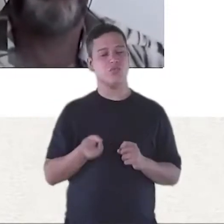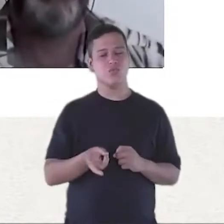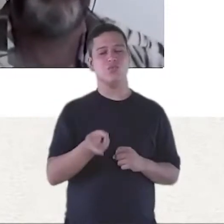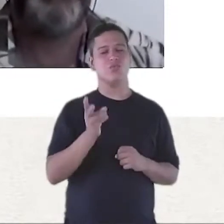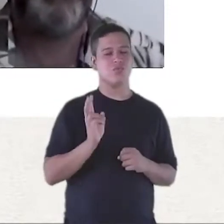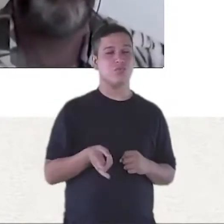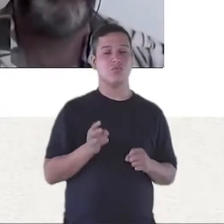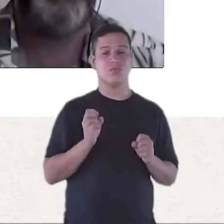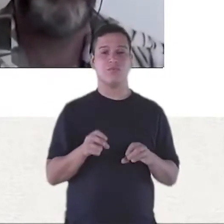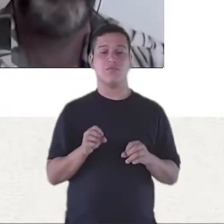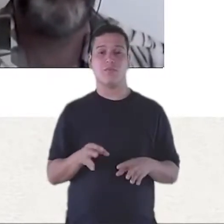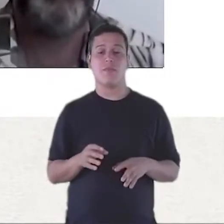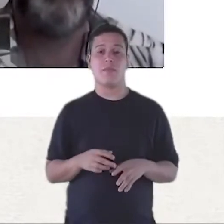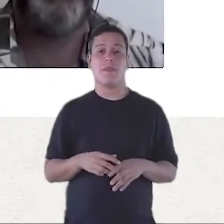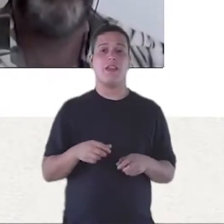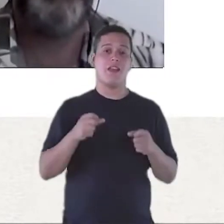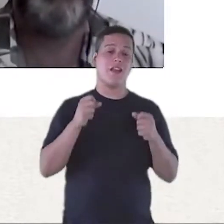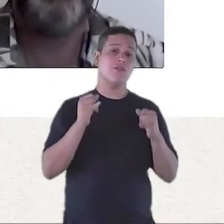não.